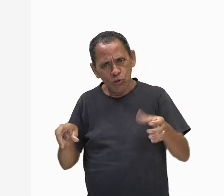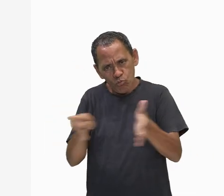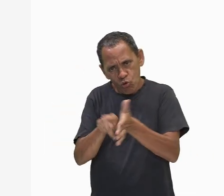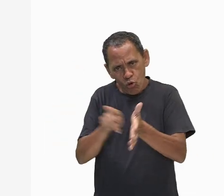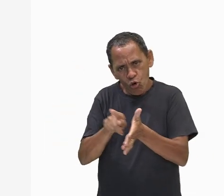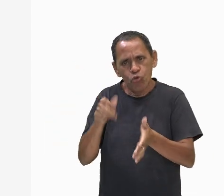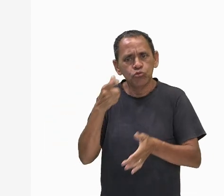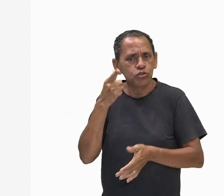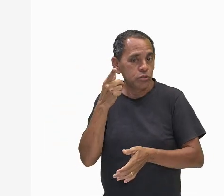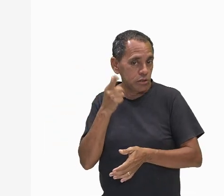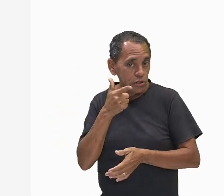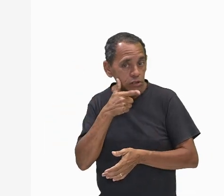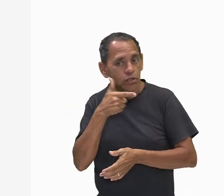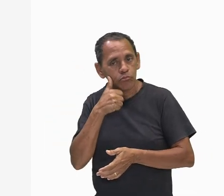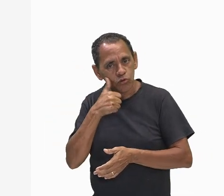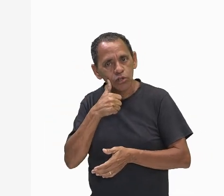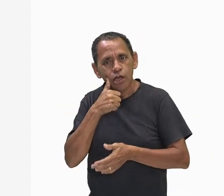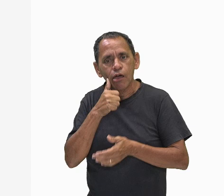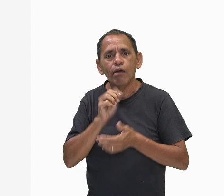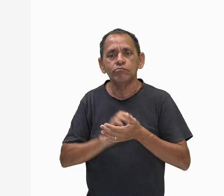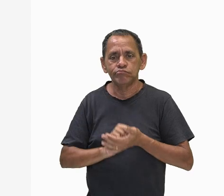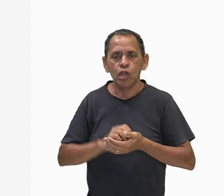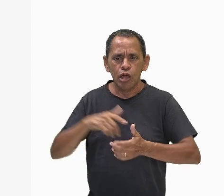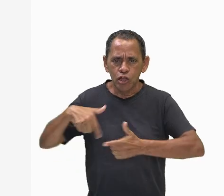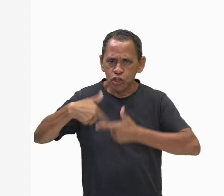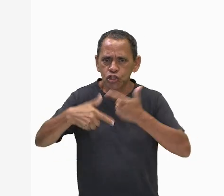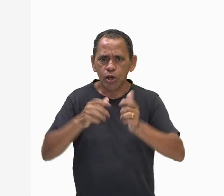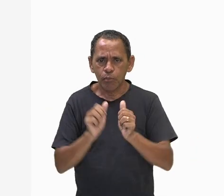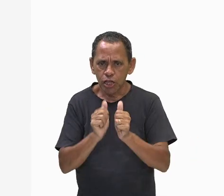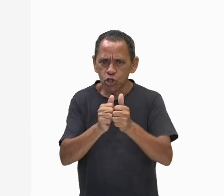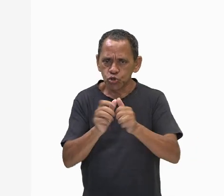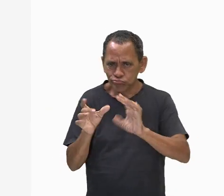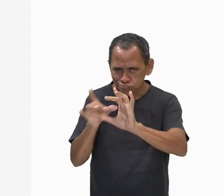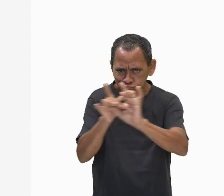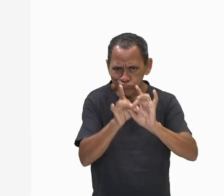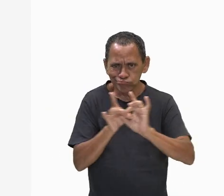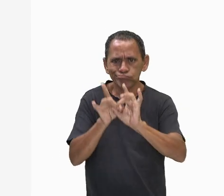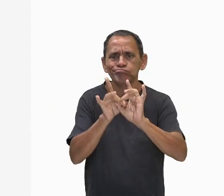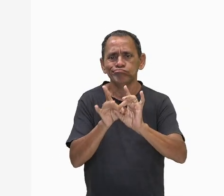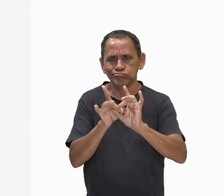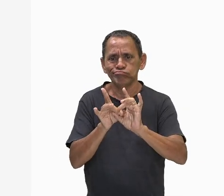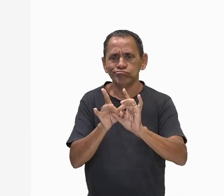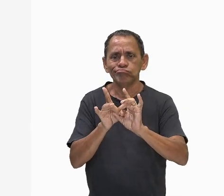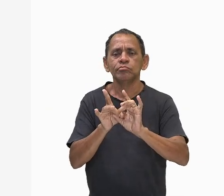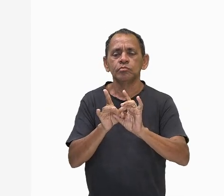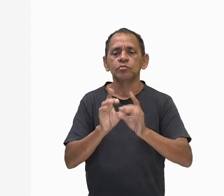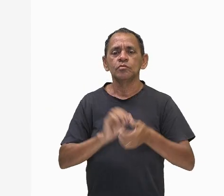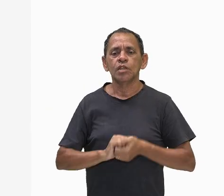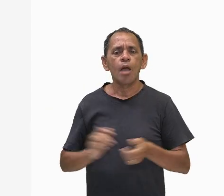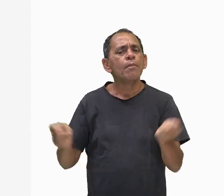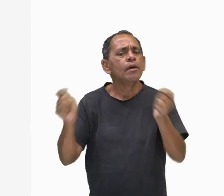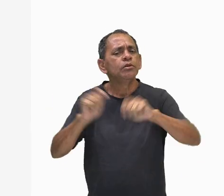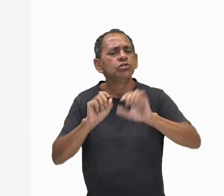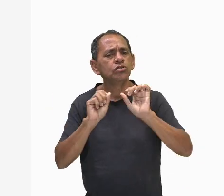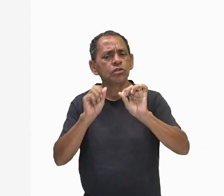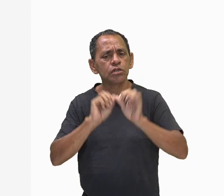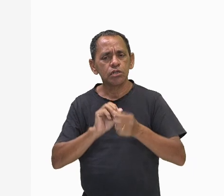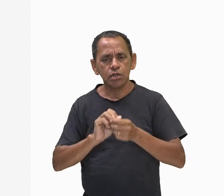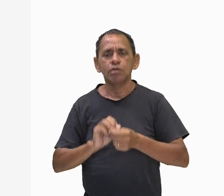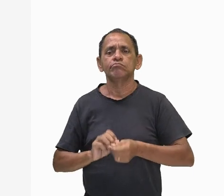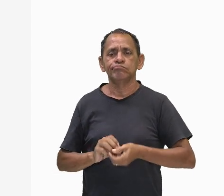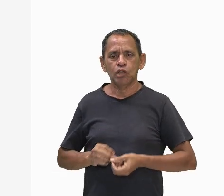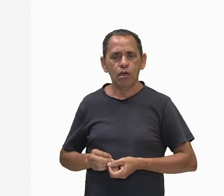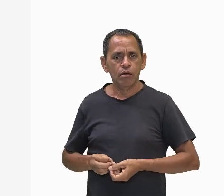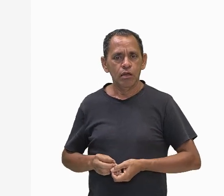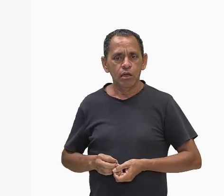que trabalham em harmonia para permitir, vejam bem, a reprodução humana. Esse sistema é